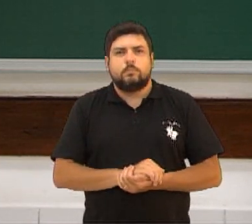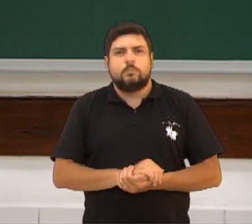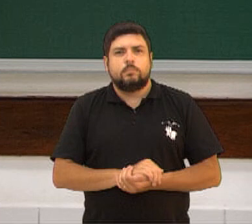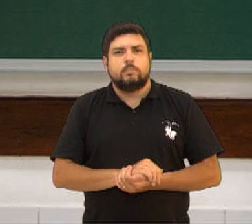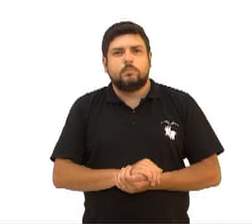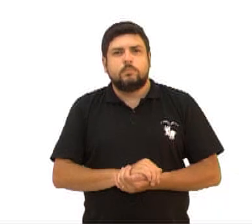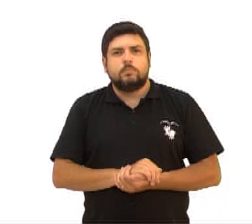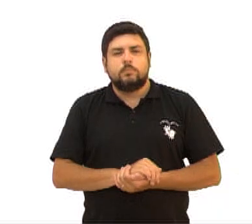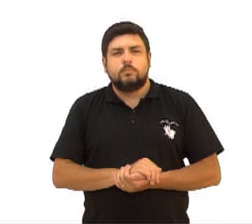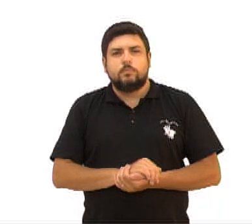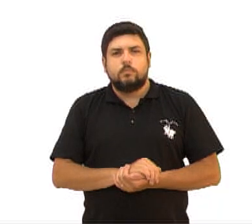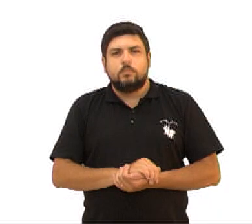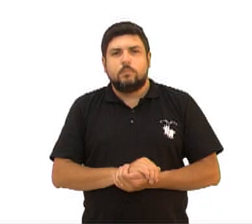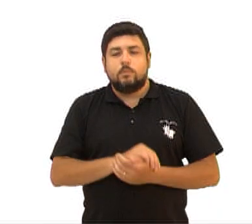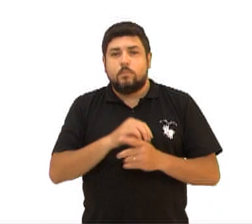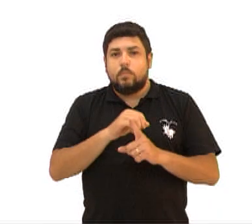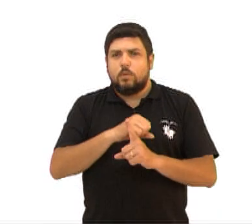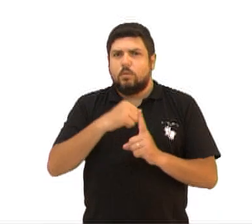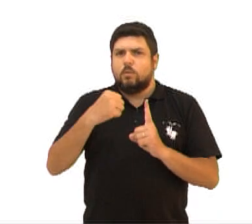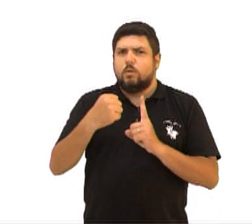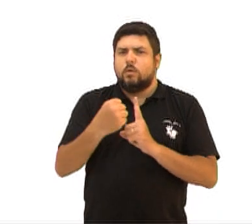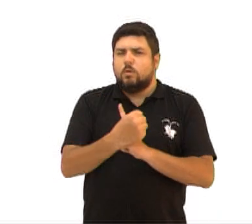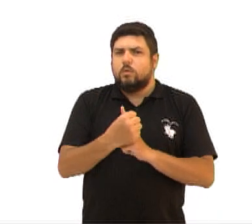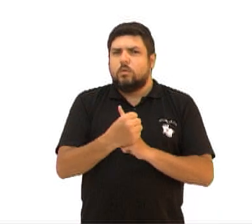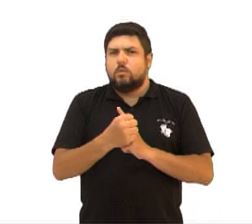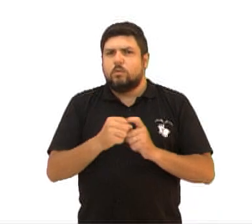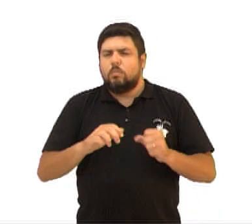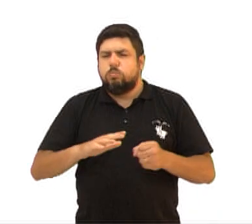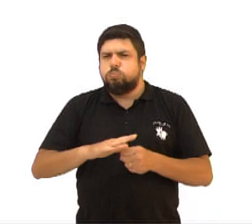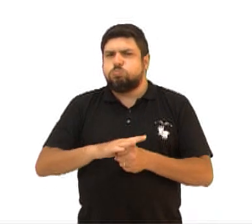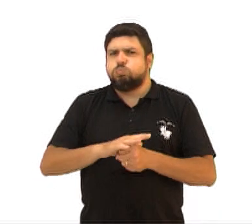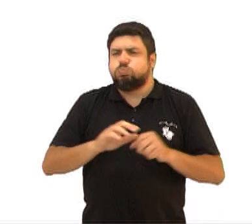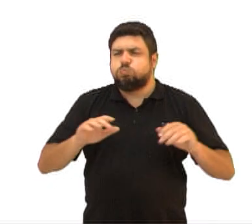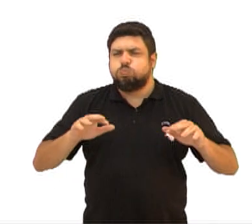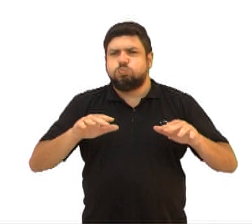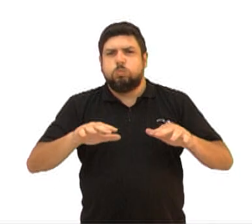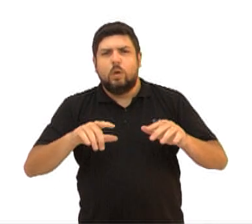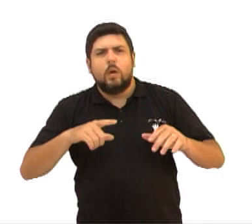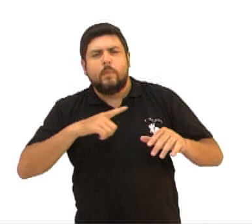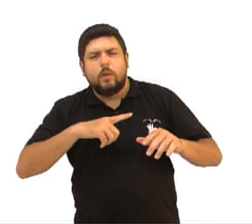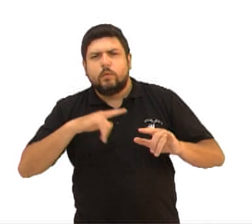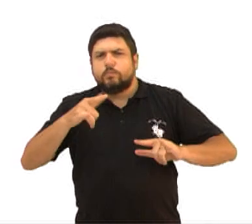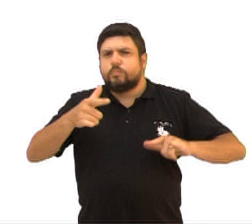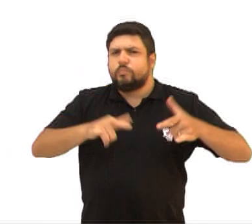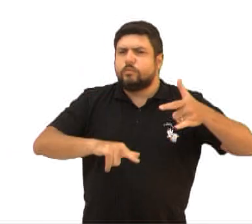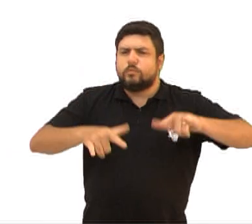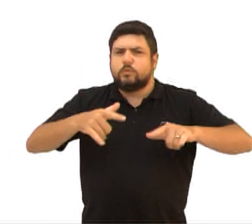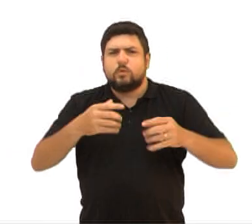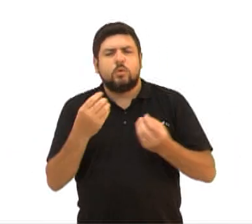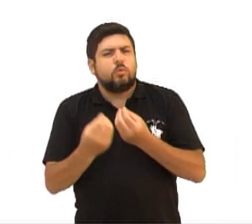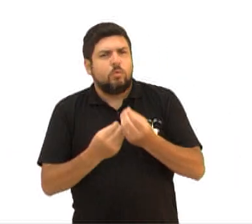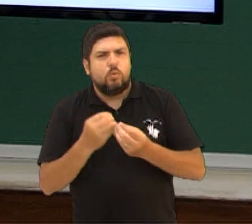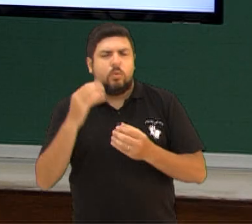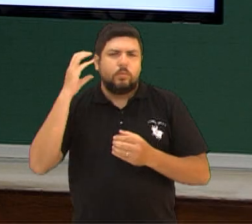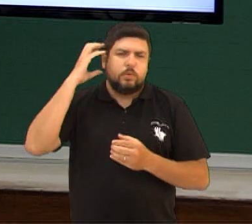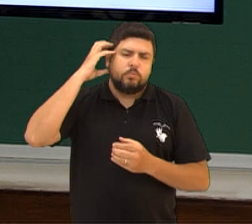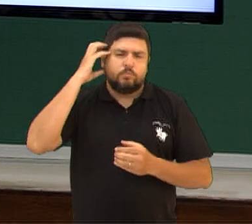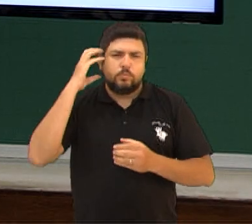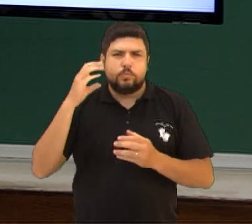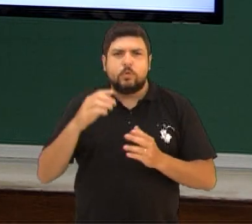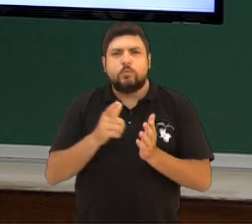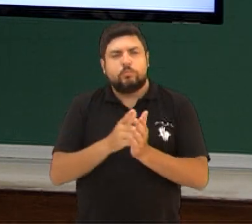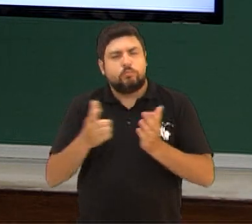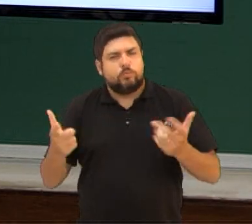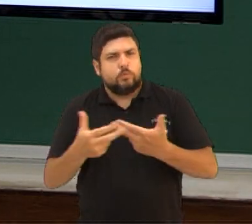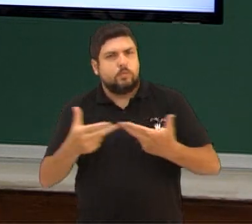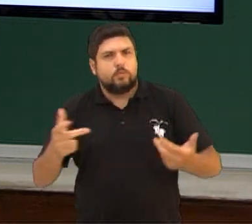A sociedade de massas, os indivíduos são manipulados. Manipulados por quem? Pela mídia. Na época que eles estavam